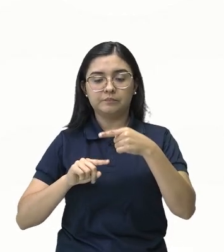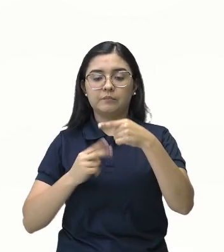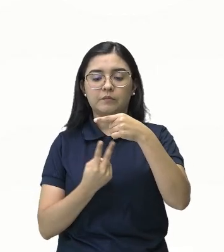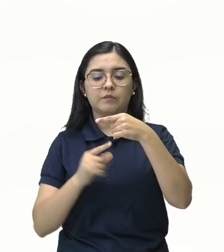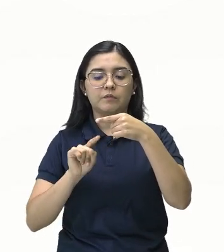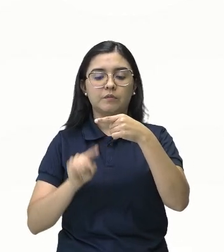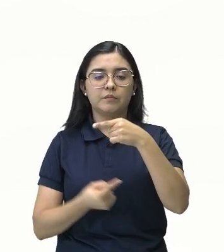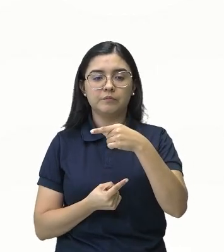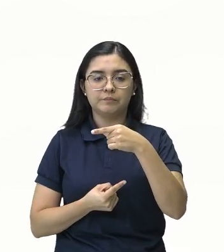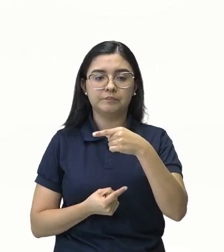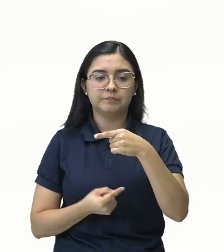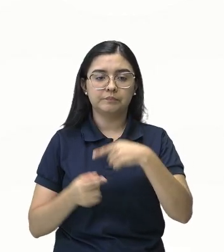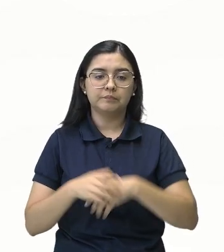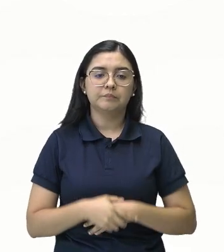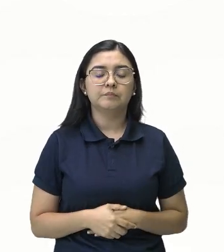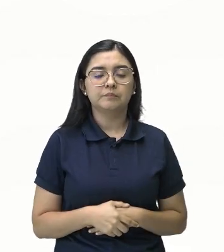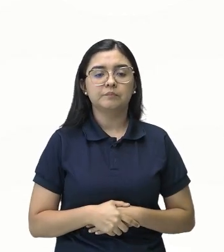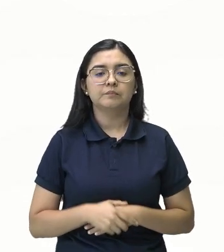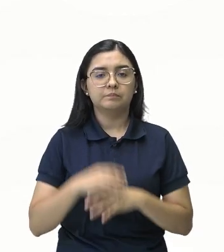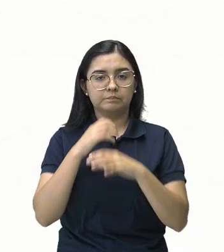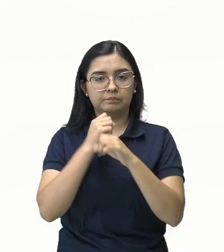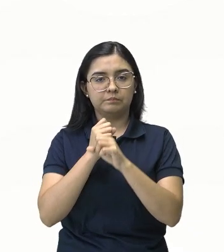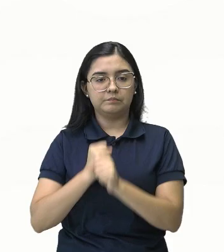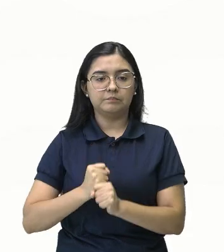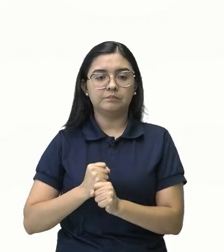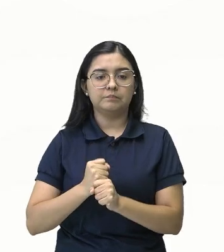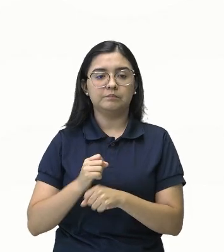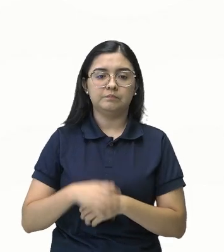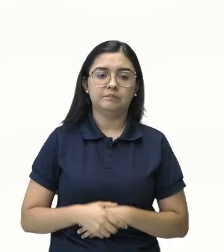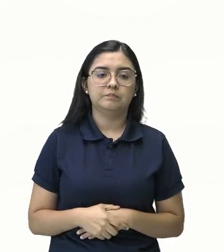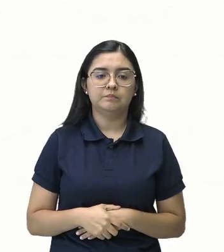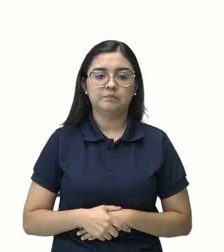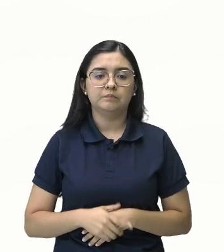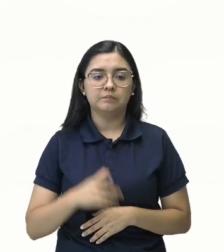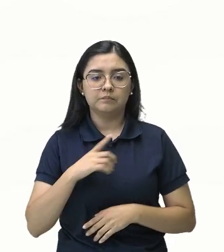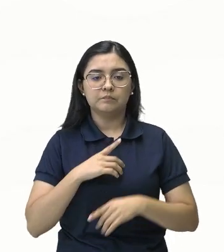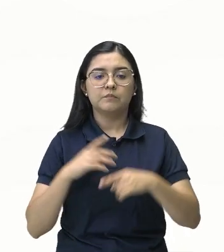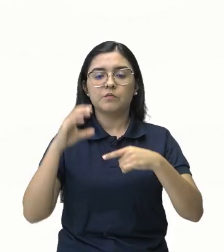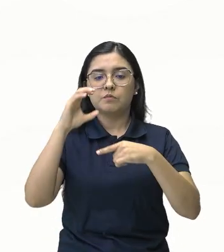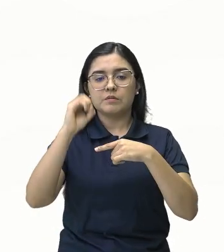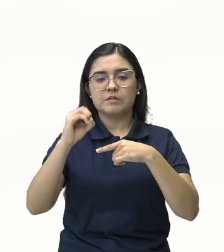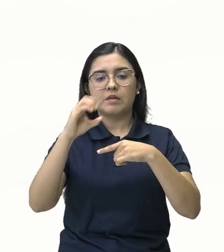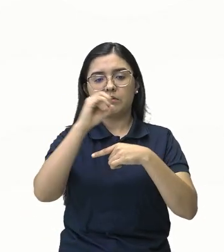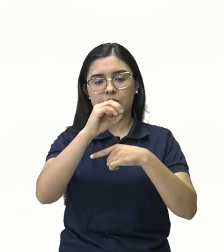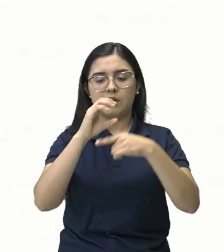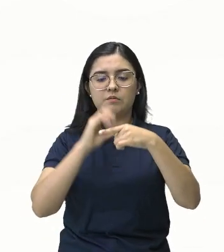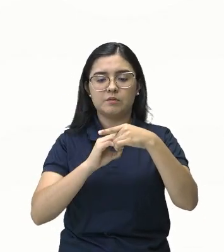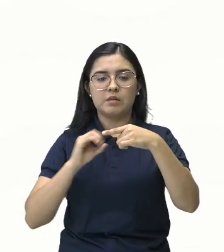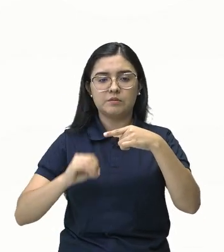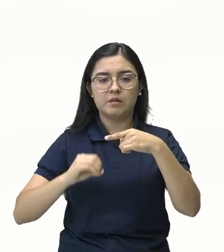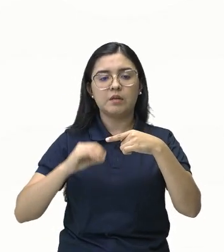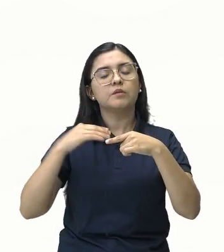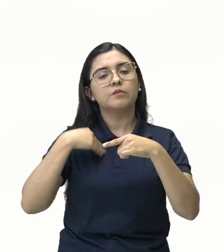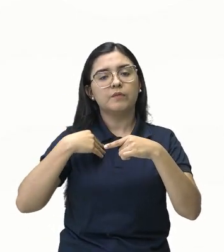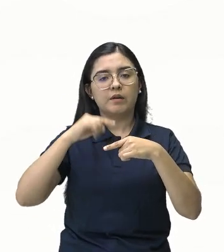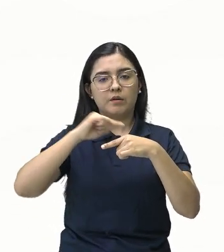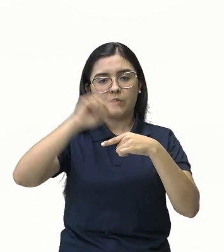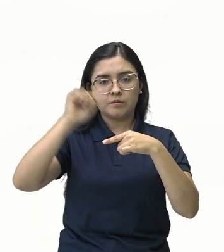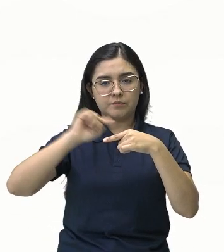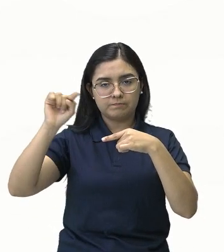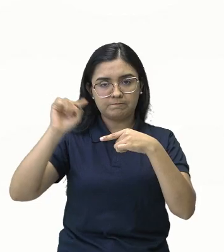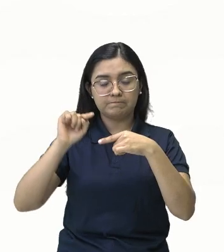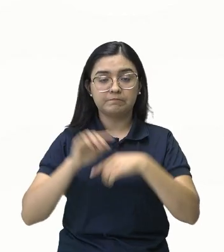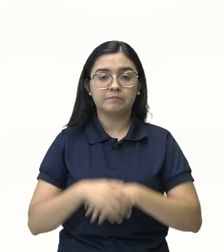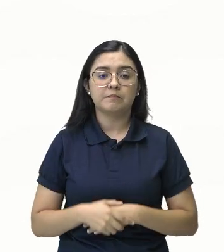Vamos simplificar. Eu já vou facilitar aqui, cortando os meus zeros. Lembrando que eu só